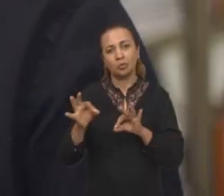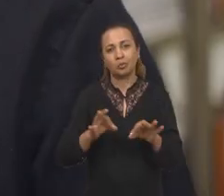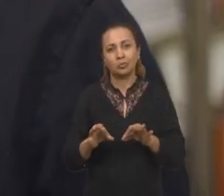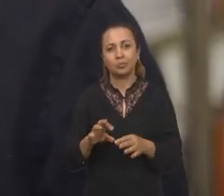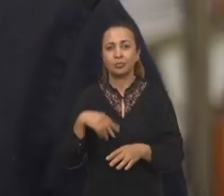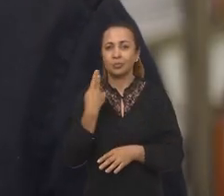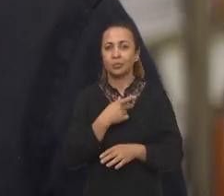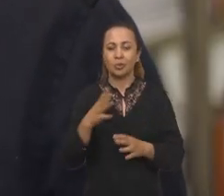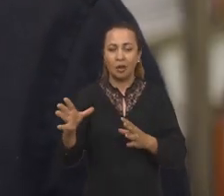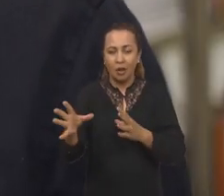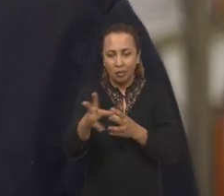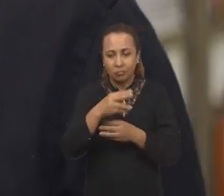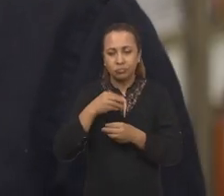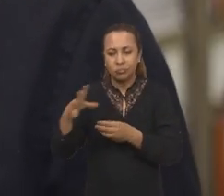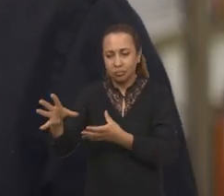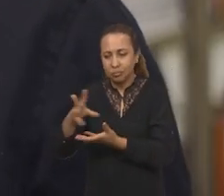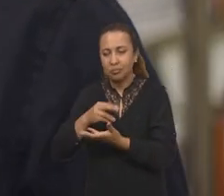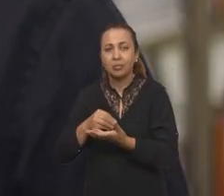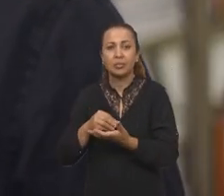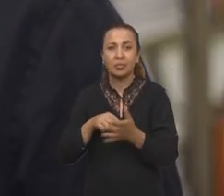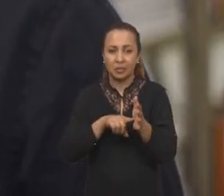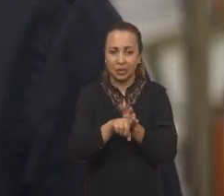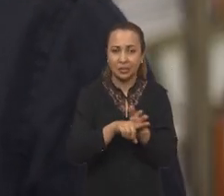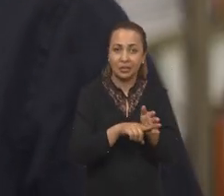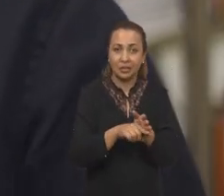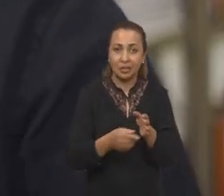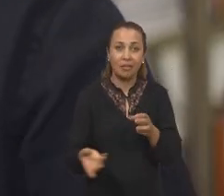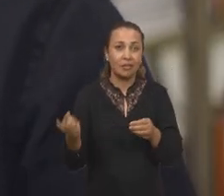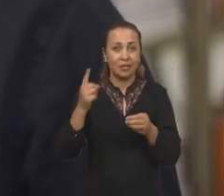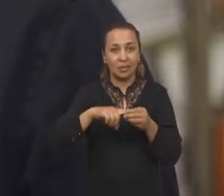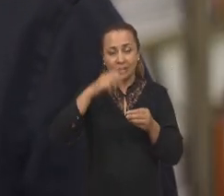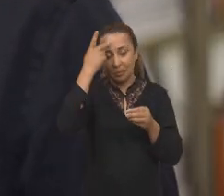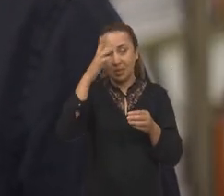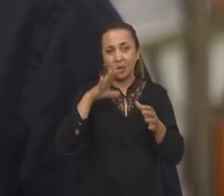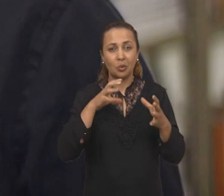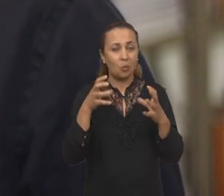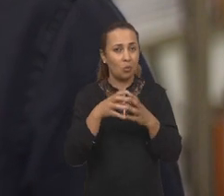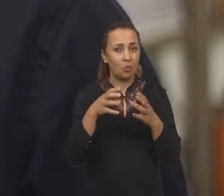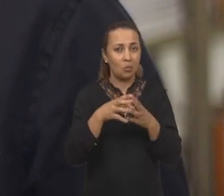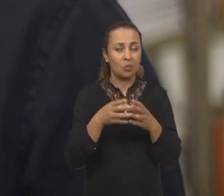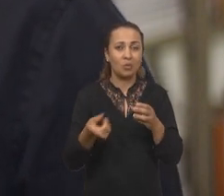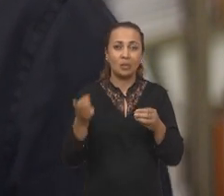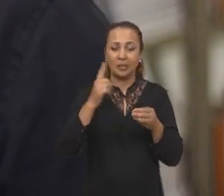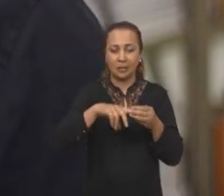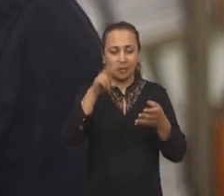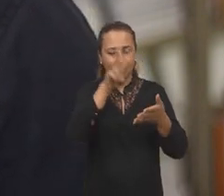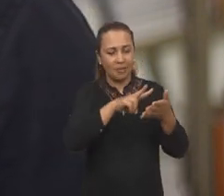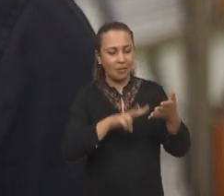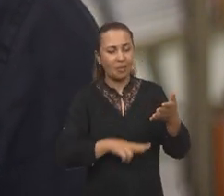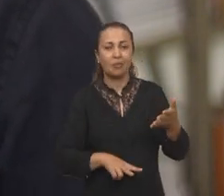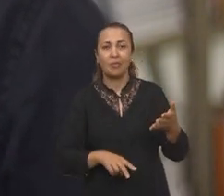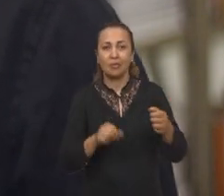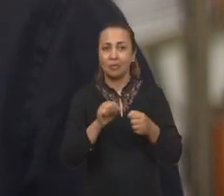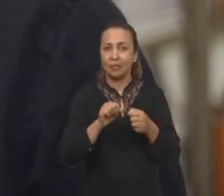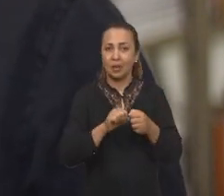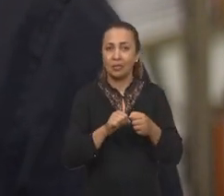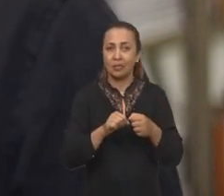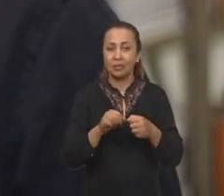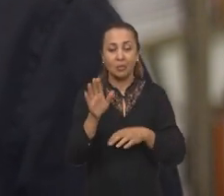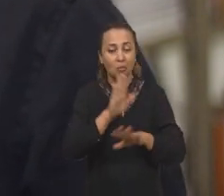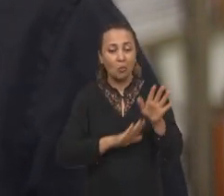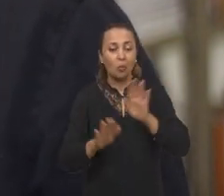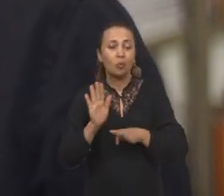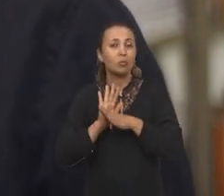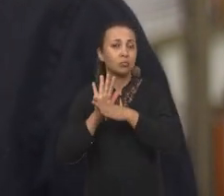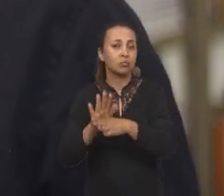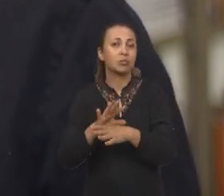a gente acorda essas pesquisas traz para o grupo a gente faz a leitura dos trabalhos que esses pesquisadores produzem né e tenta